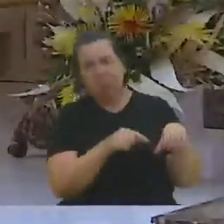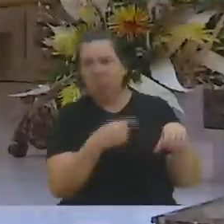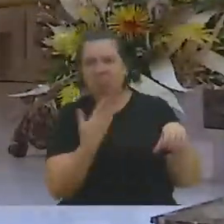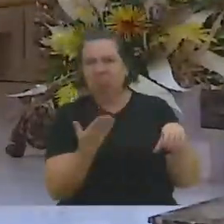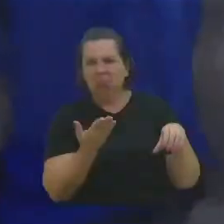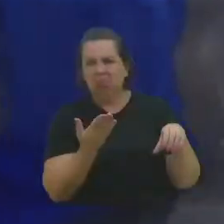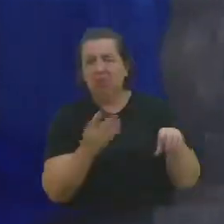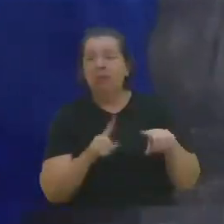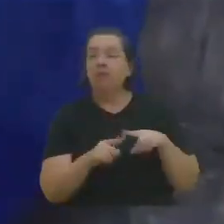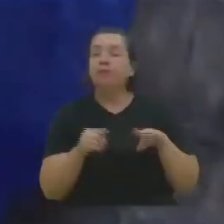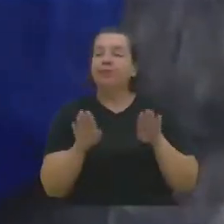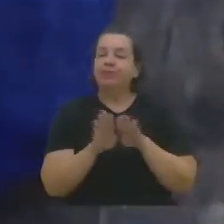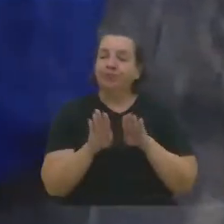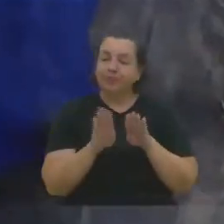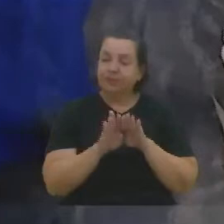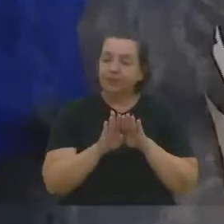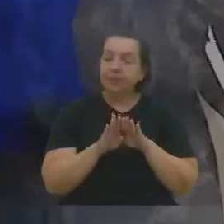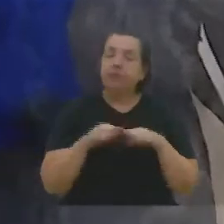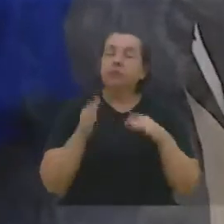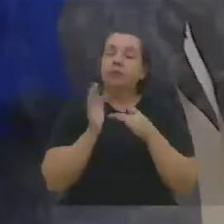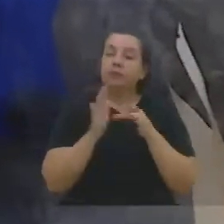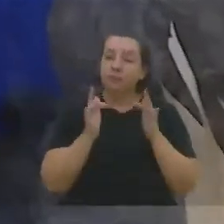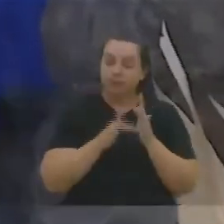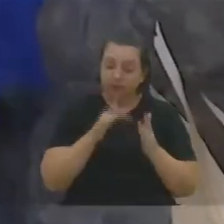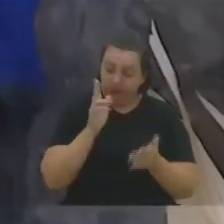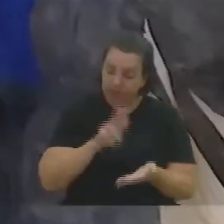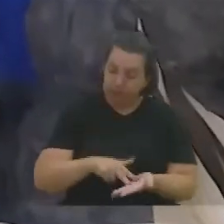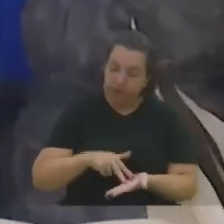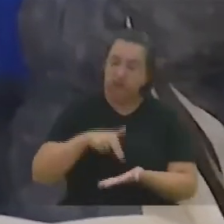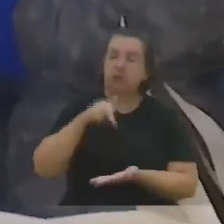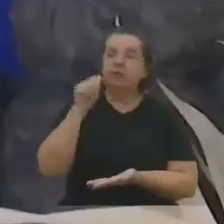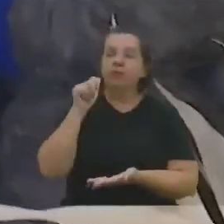mas ao mesmo tempo Ele ressuscitou.